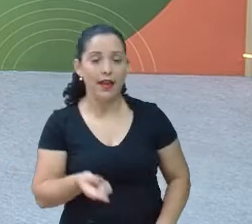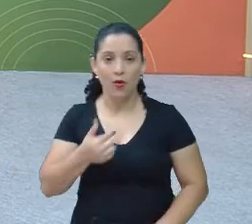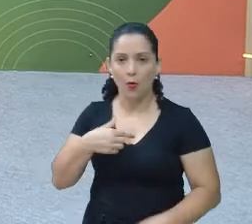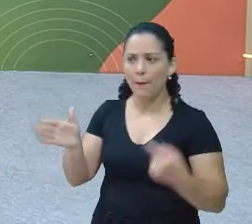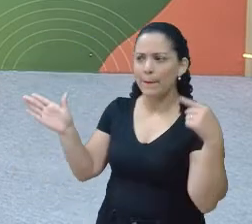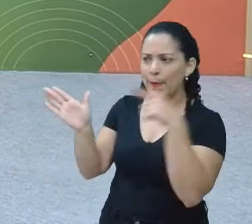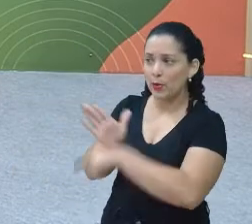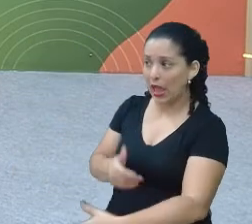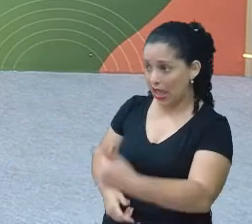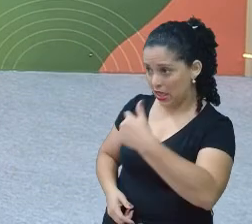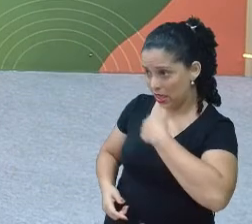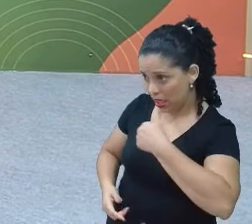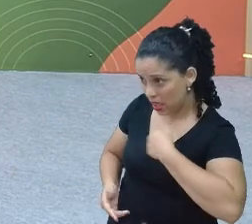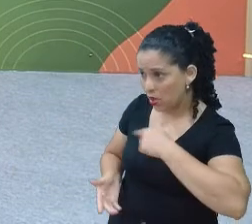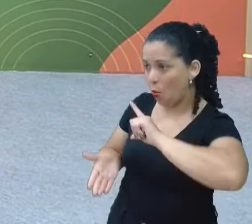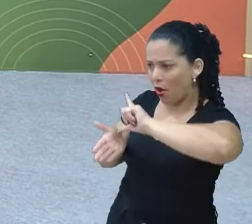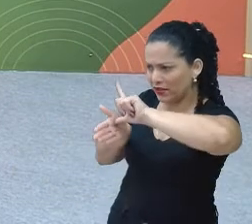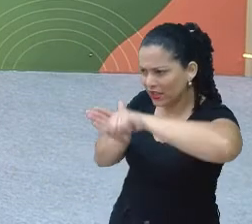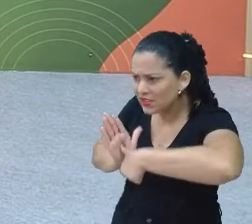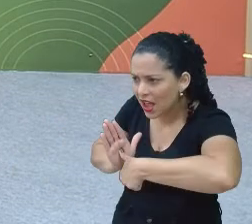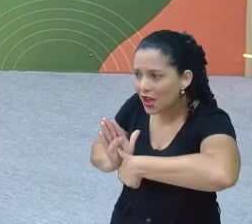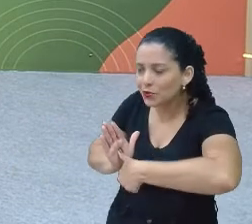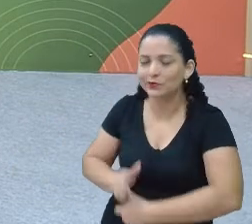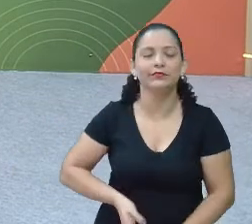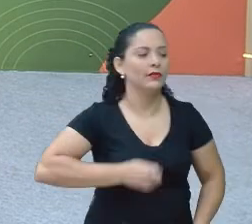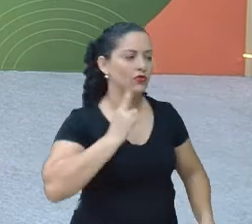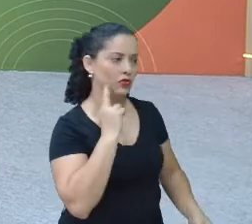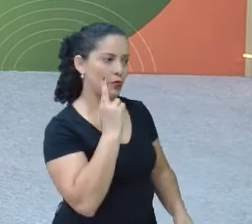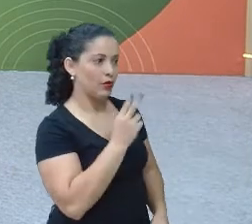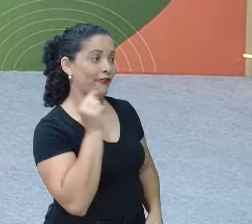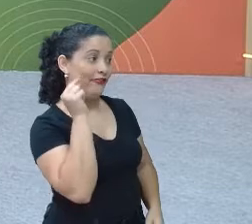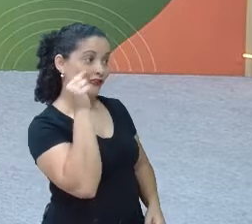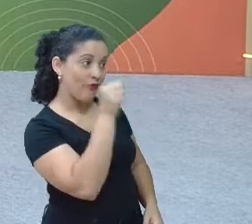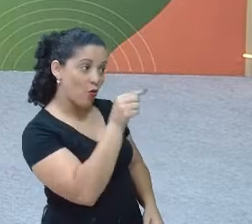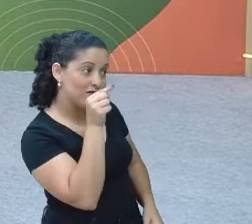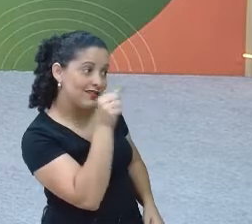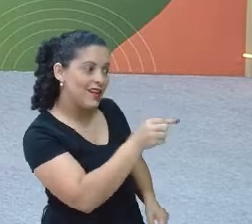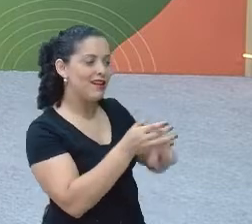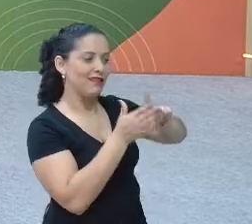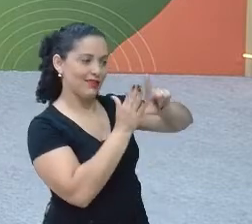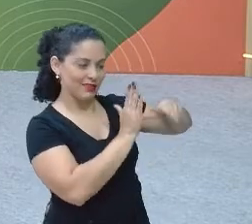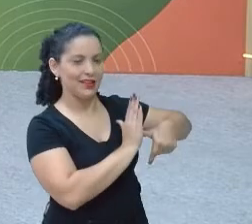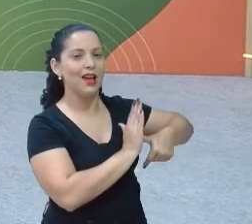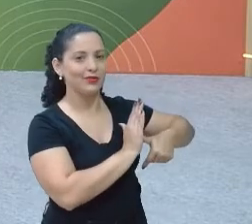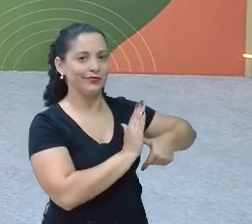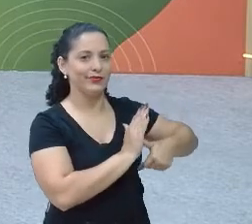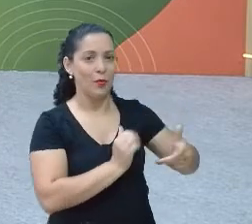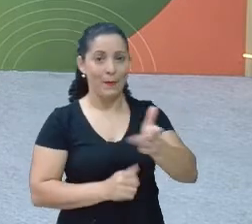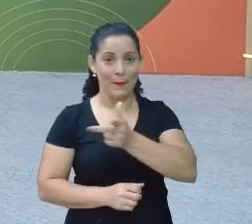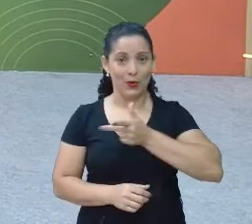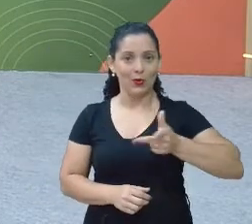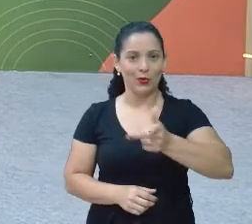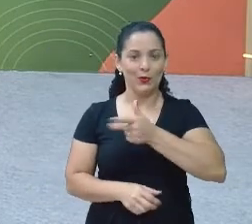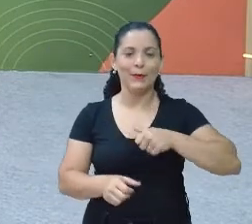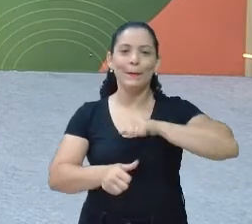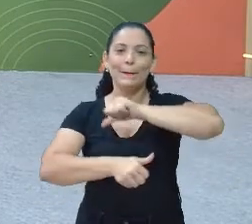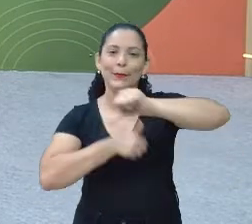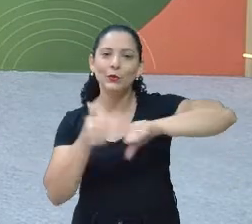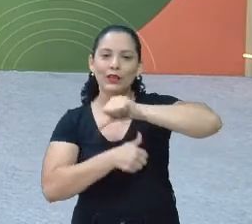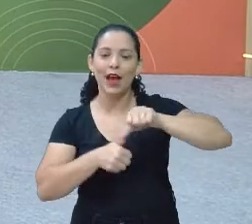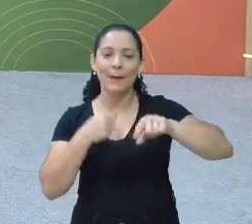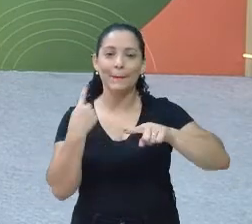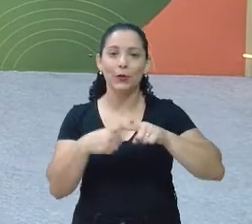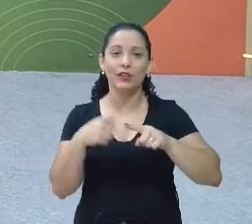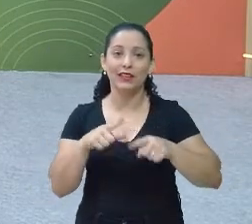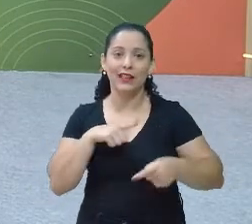vai responder sim, eu estou atrasado. Vai dizer sim, você está atrasado. Então, entre uma pergunta ou outra, vai mudar o pronome porque é um diálogo. Agora, quando você